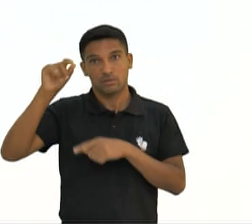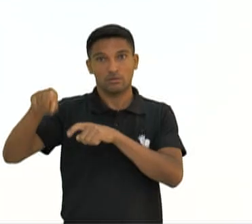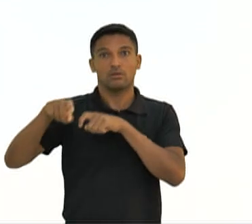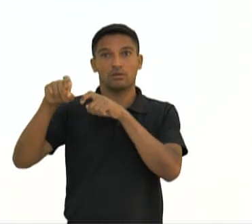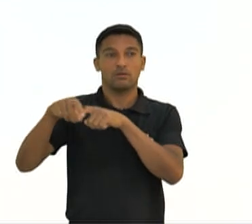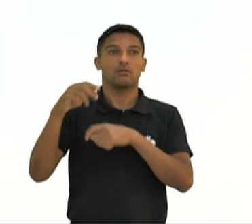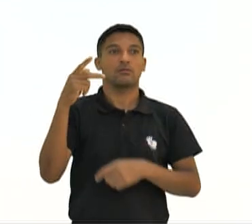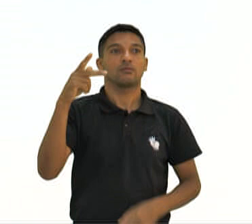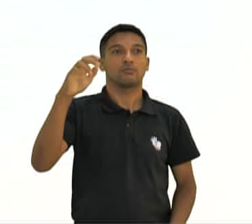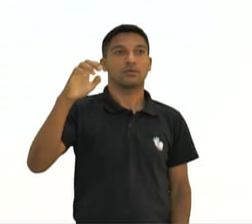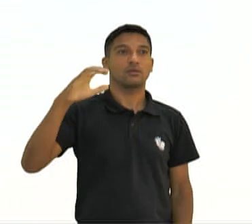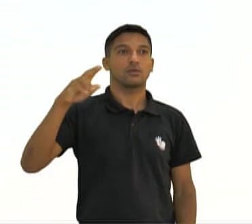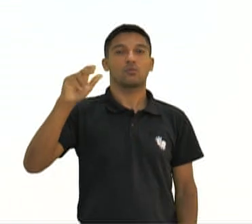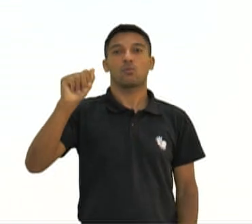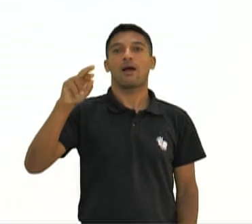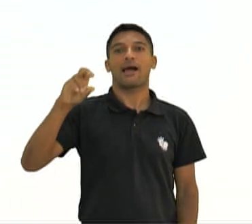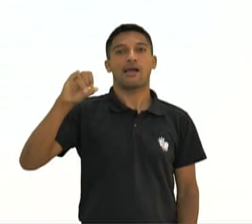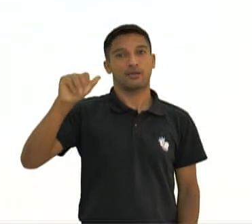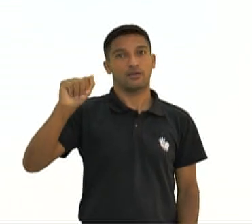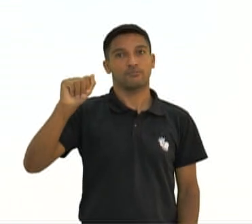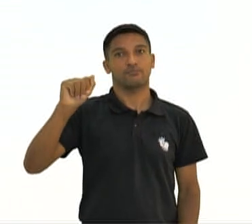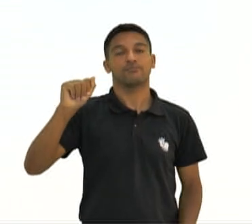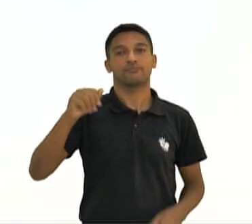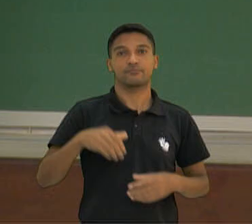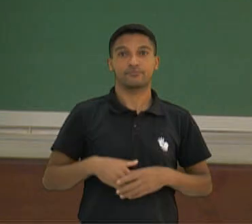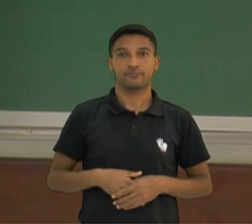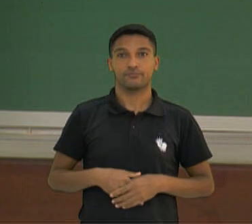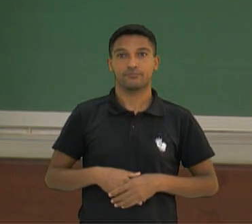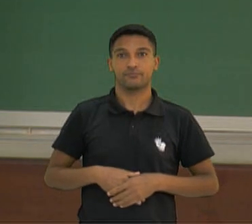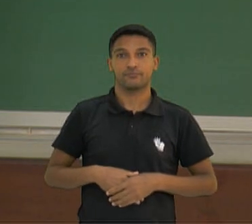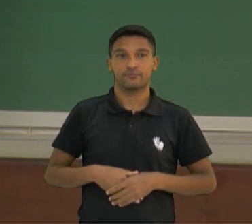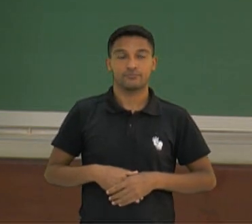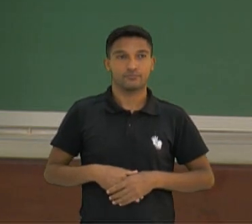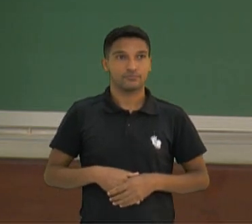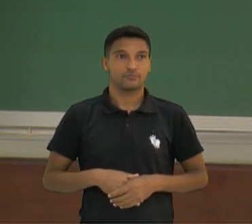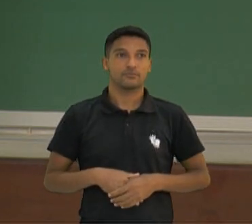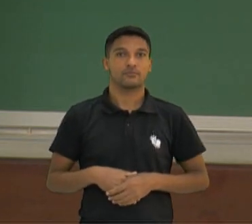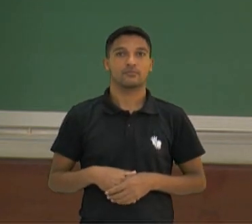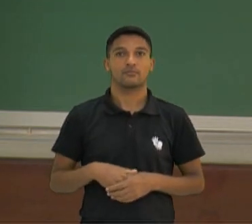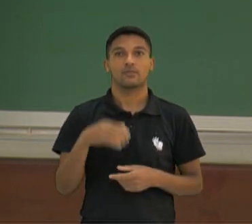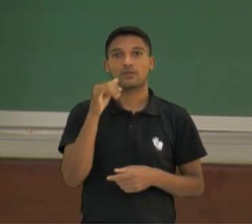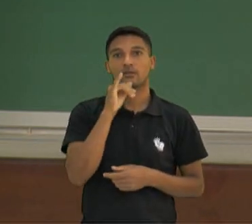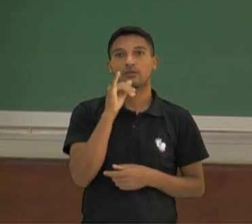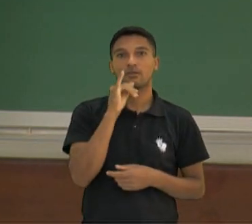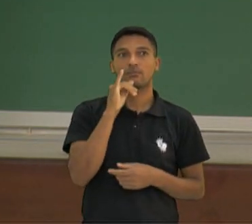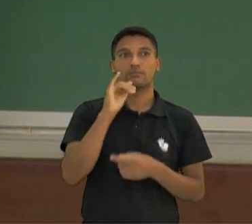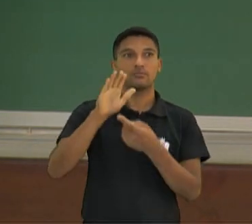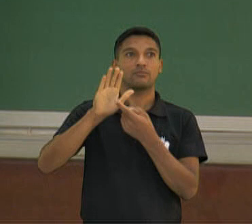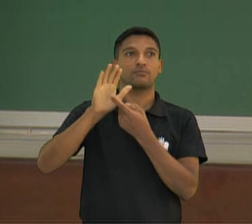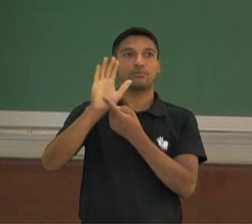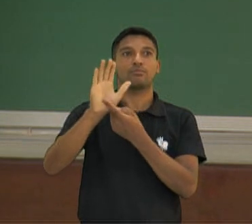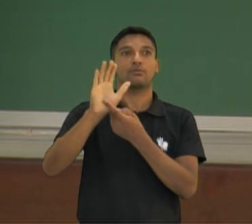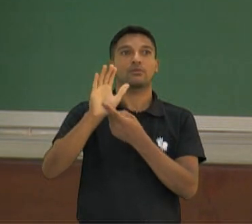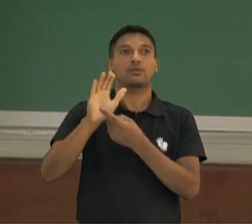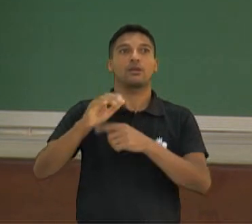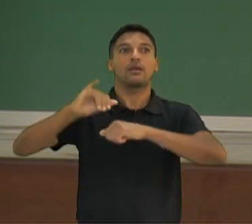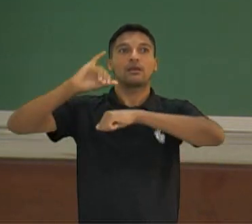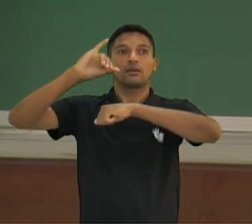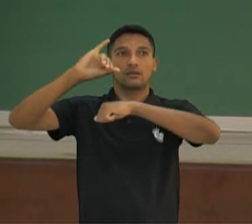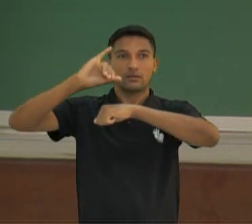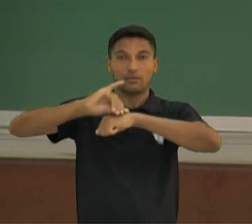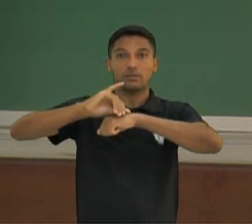urbanas ainda sofrem uma precariedade. Um exemplo aqui, ó, de Ashgabat, que é a capital do